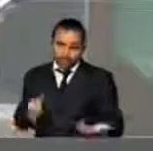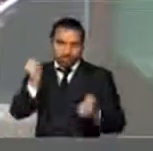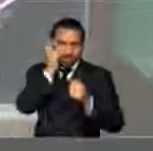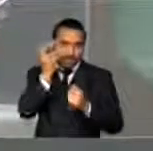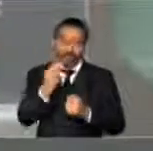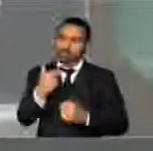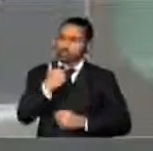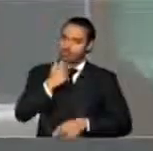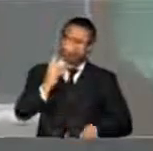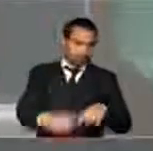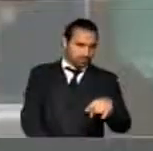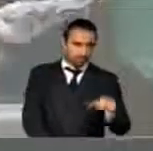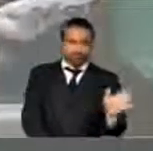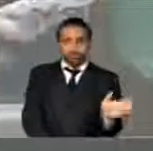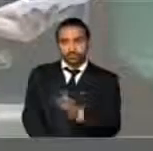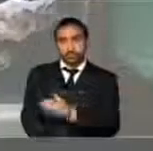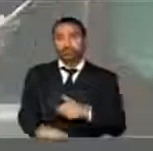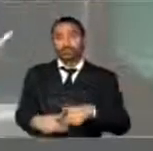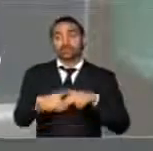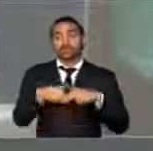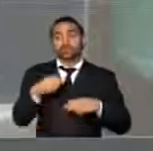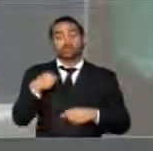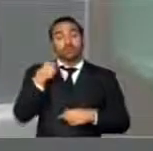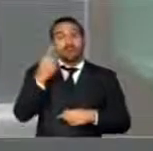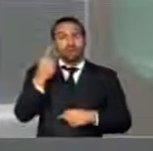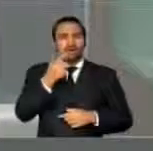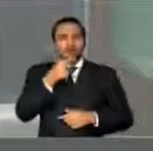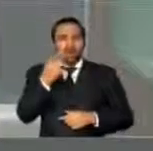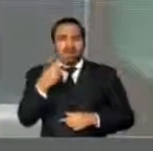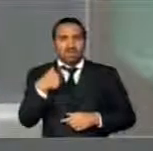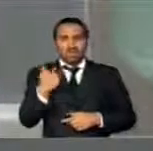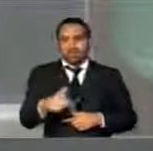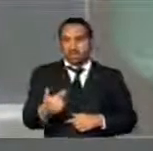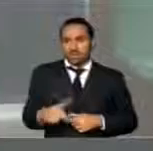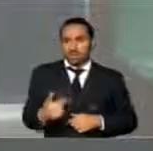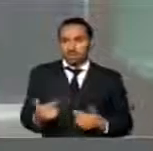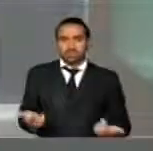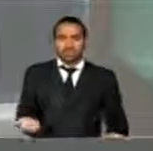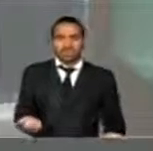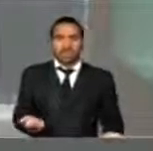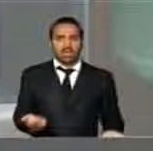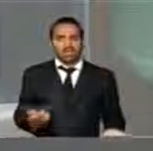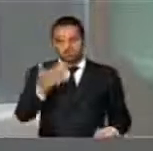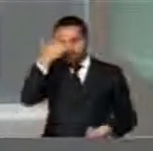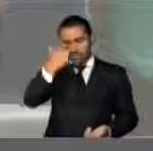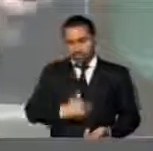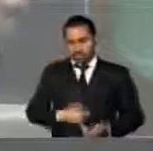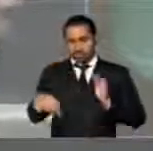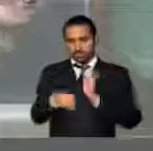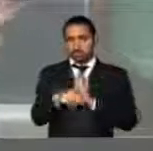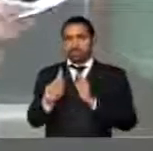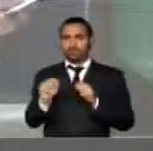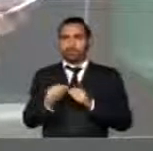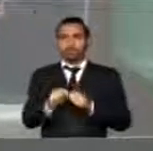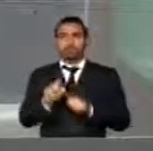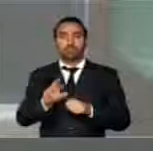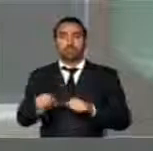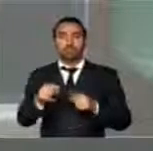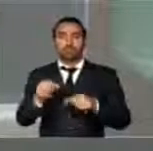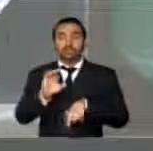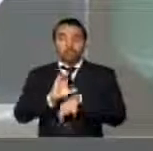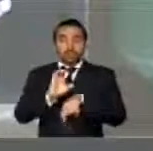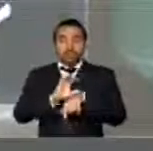temos ouvido, e isso é uma pegadinha, dizer que não há dolo de improbidade pessoal, a Constituição não trata disso. A